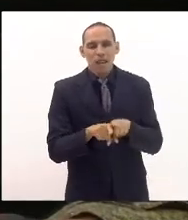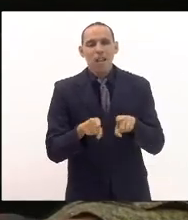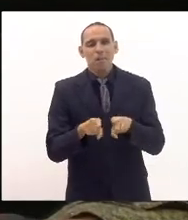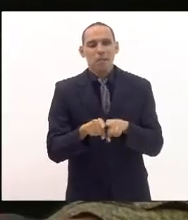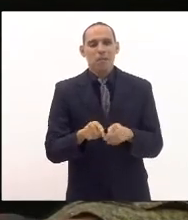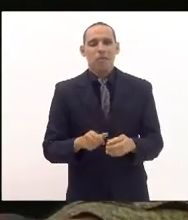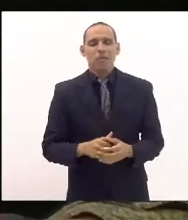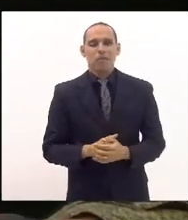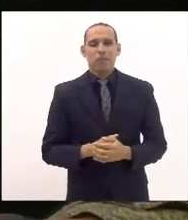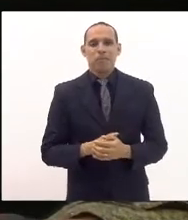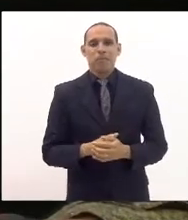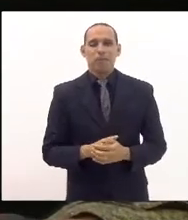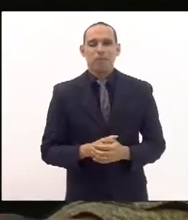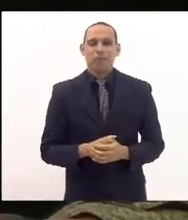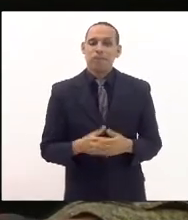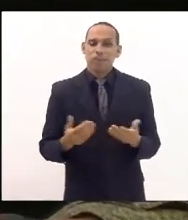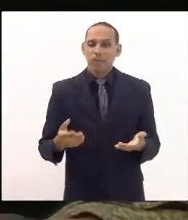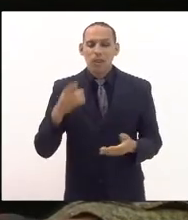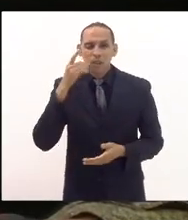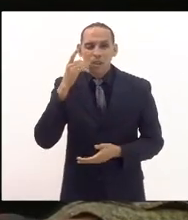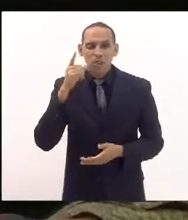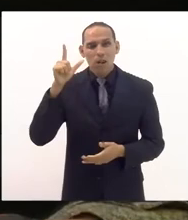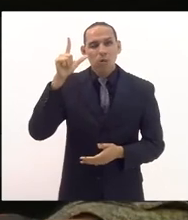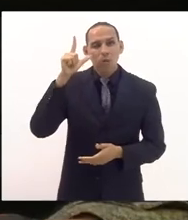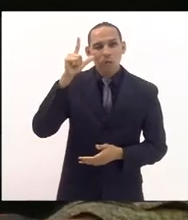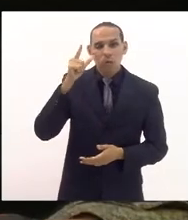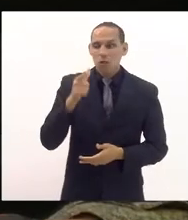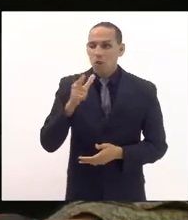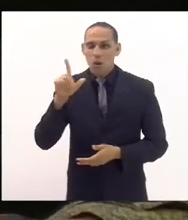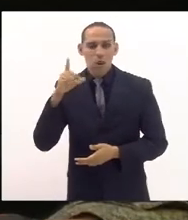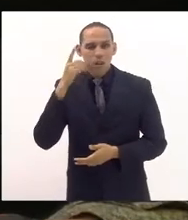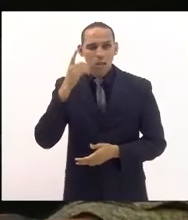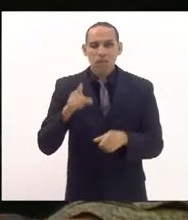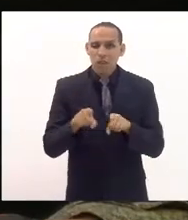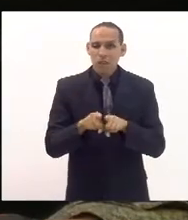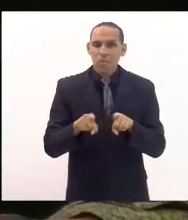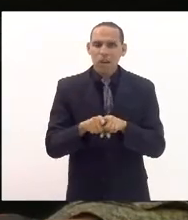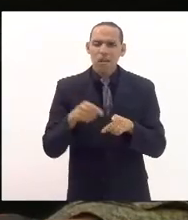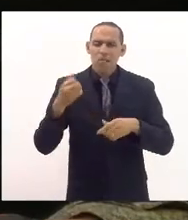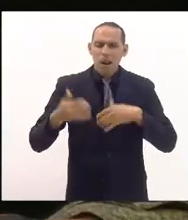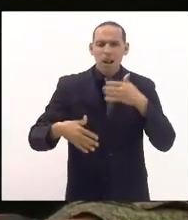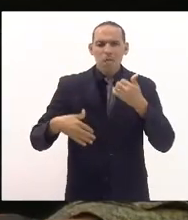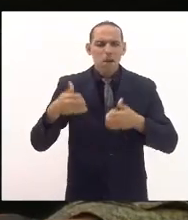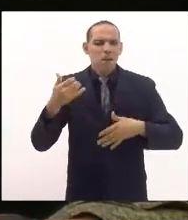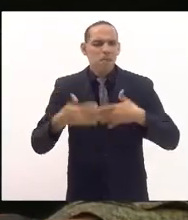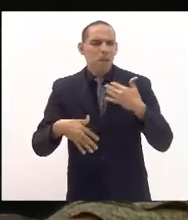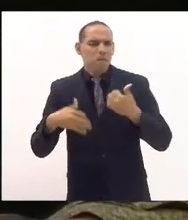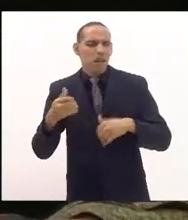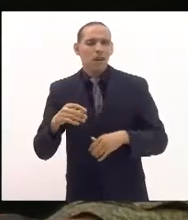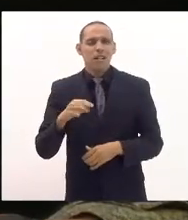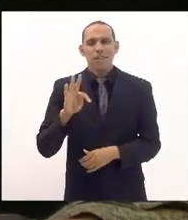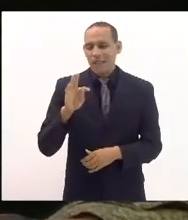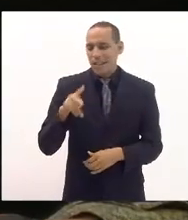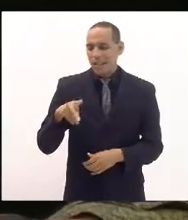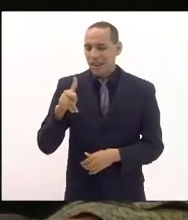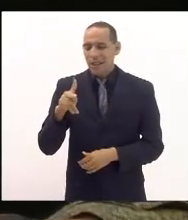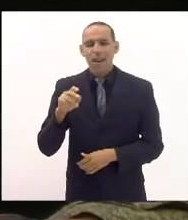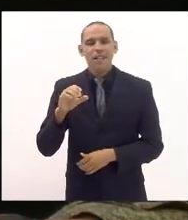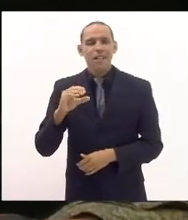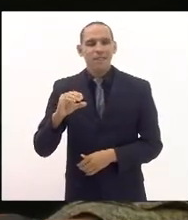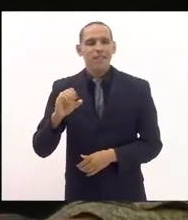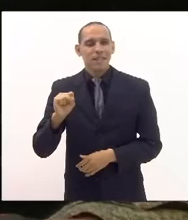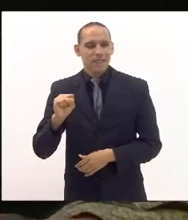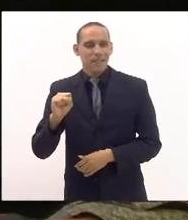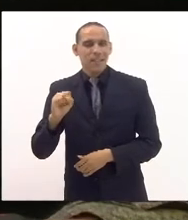Janeiro Deputado a Lucinha contra outros deputados aqui sempre falam né da TK CSA ternium